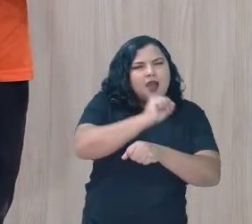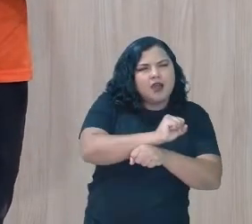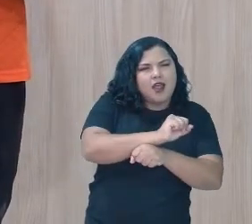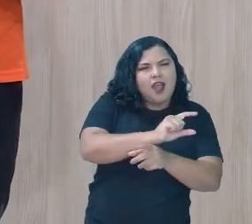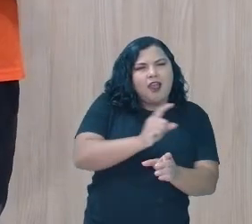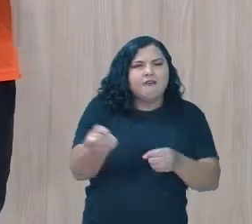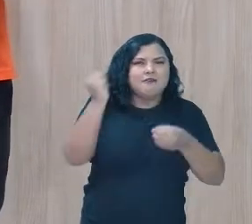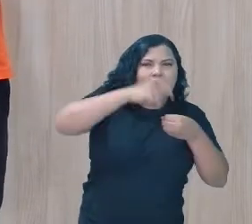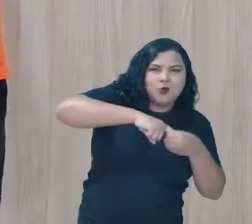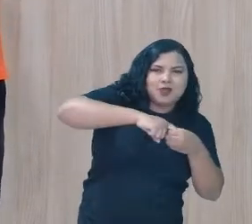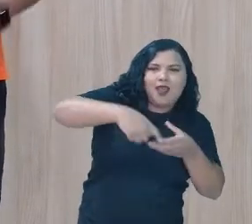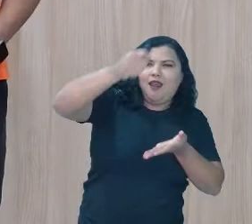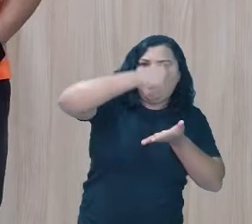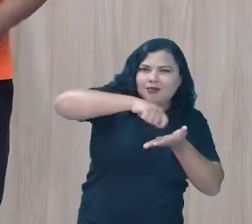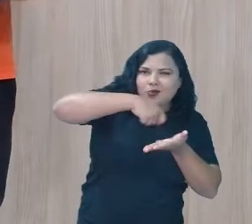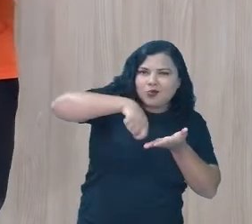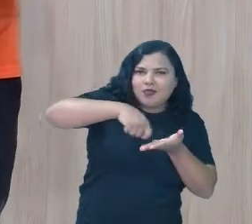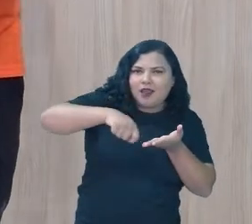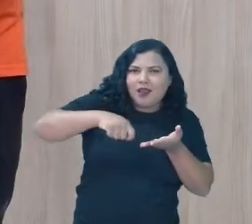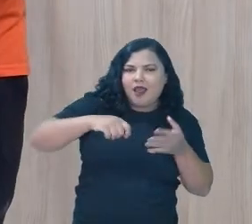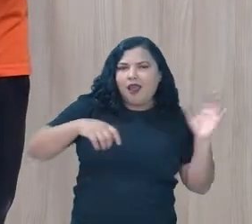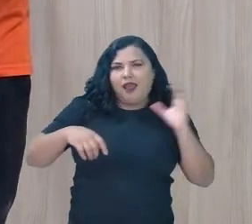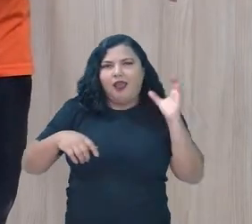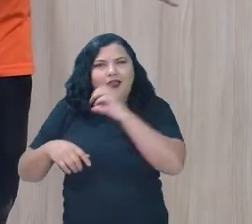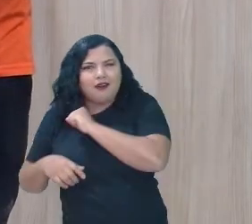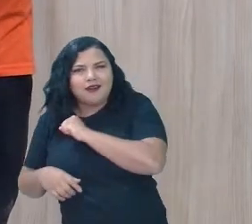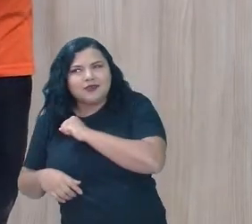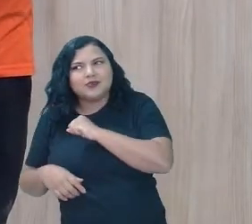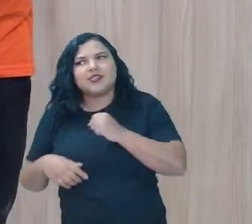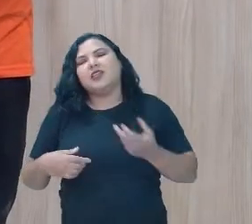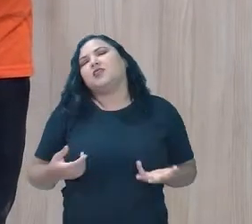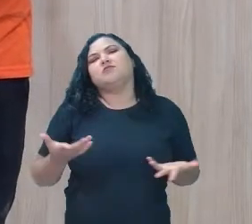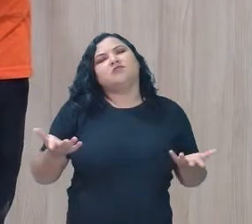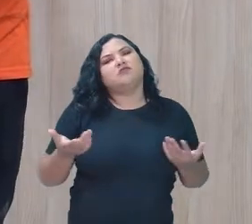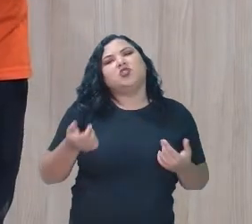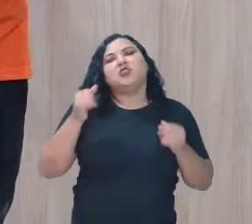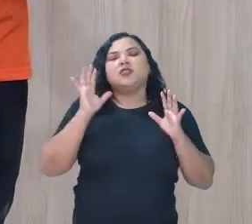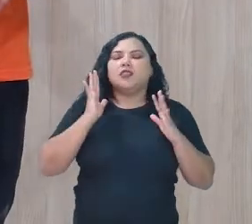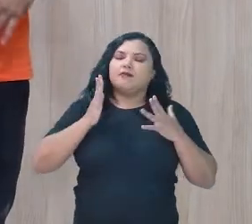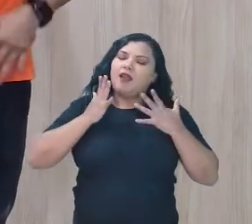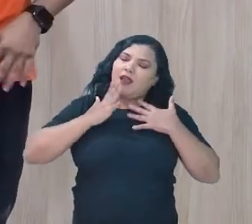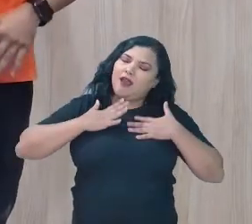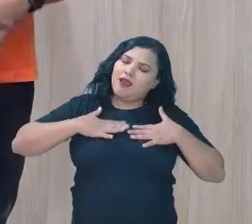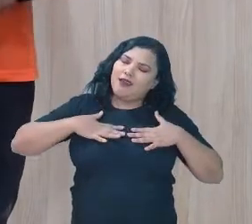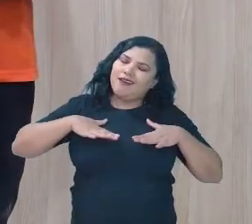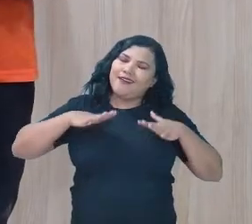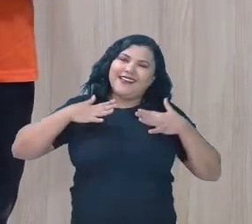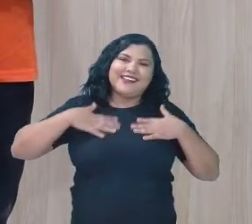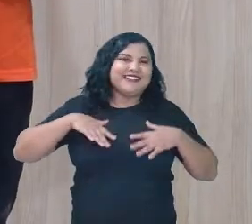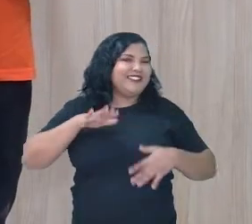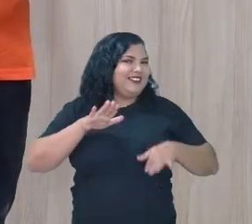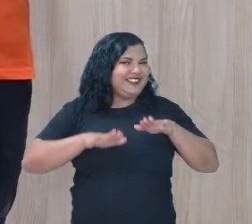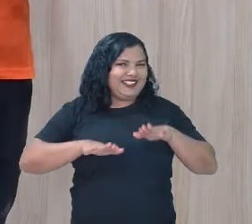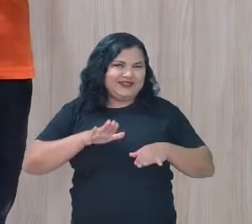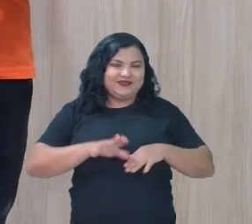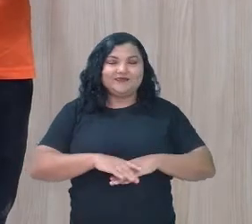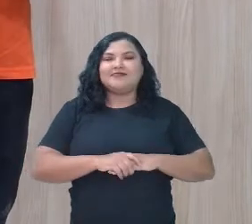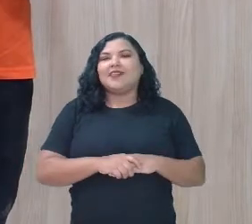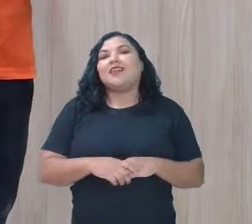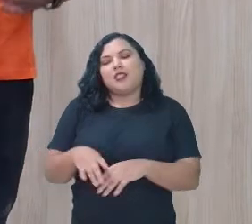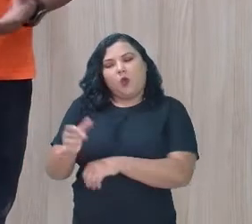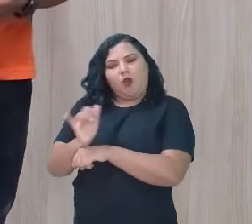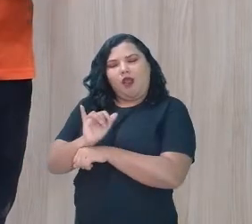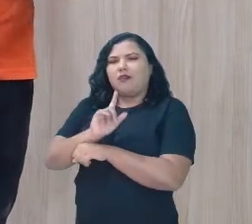anotar, tá? Você pode também acelerar a voz do professor, você pode deixar ele falando mais devagar, certo? Então, é um canal